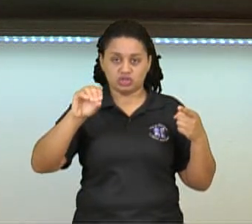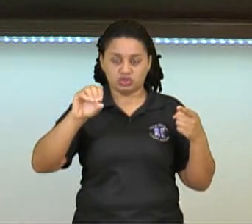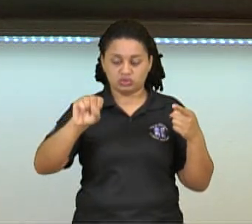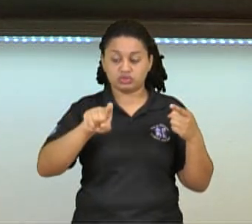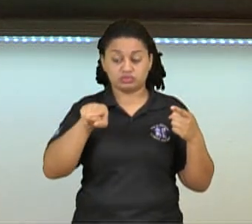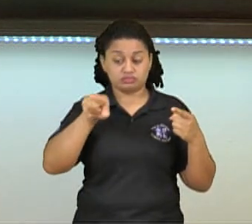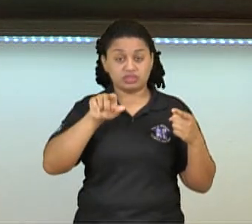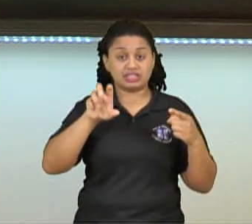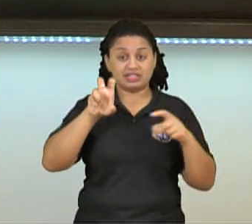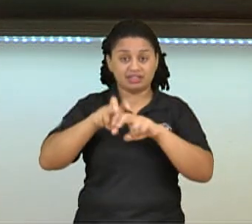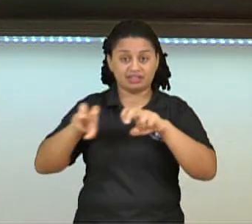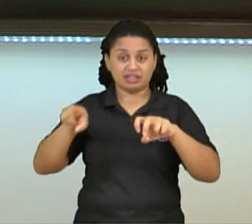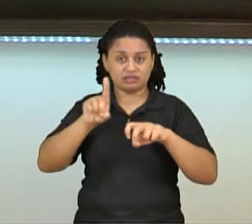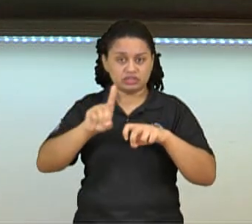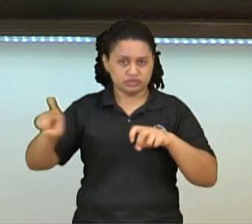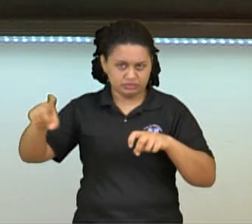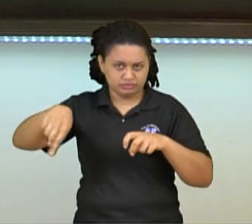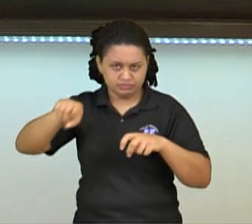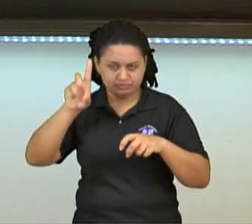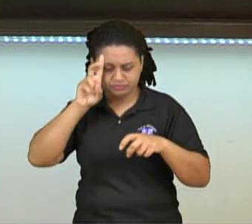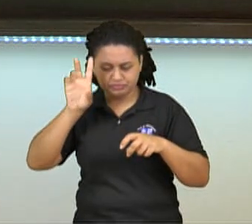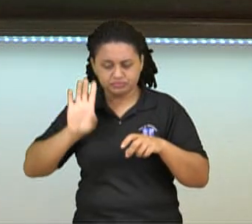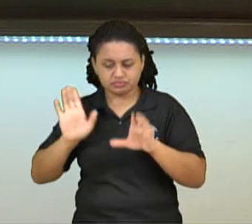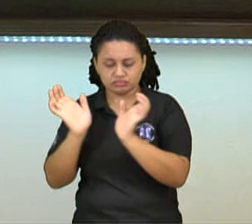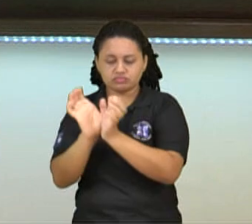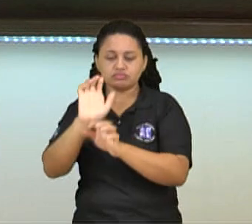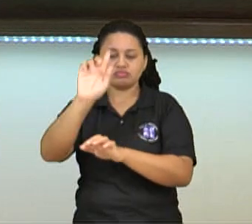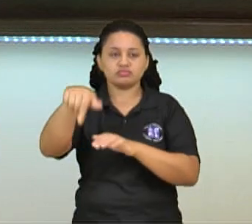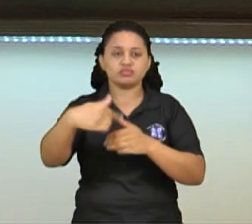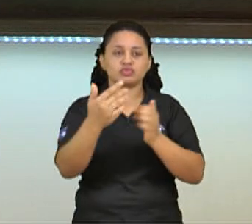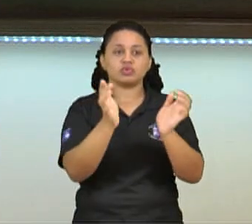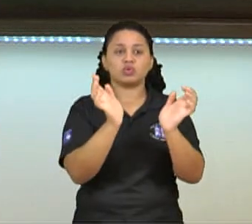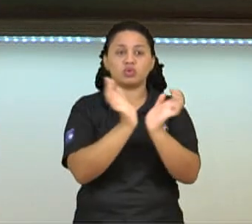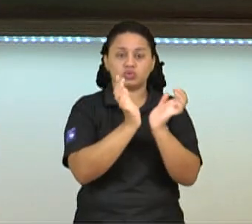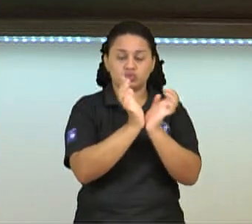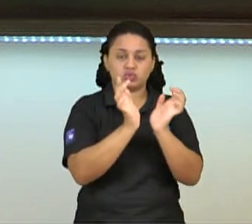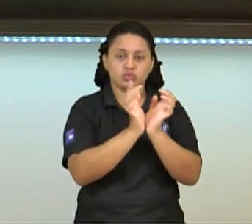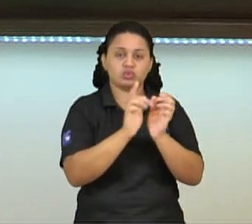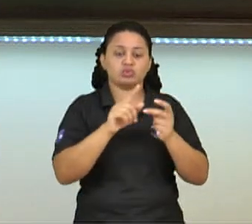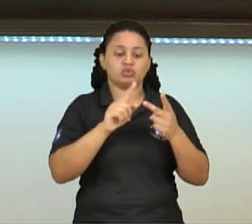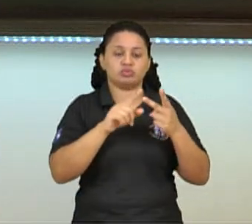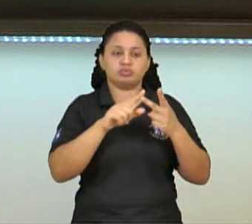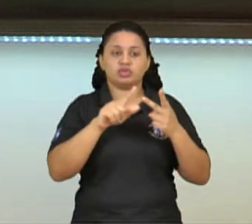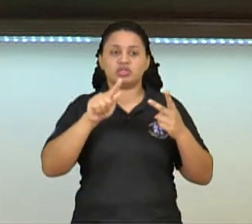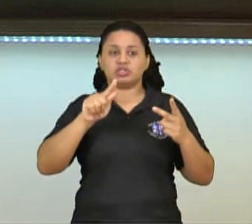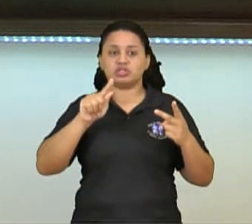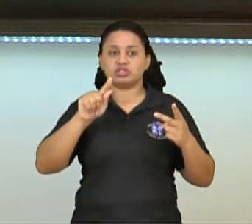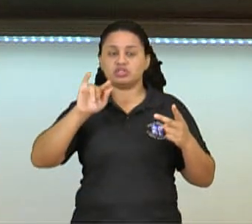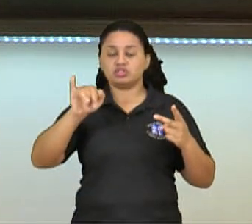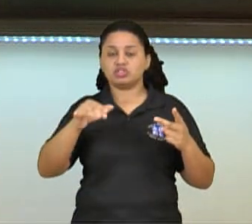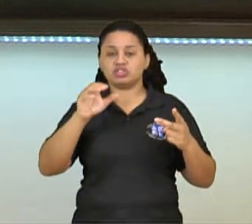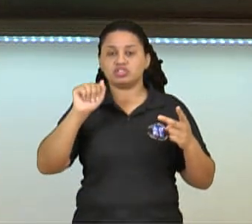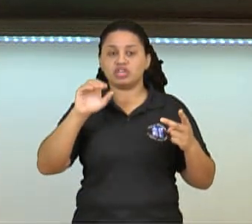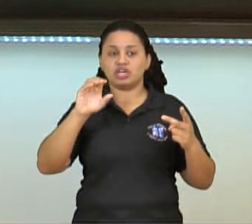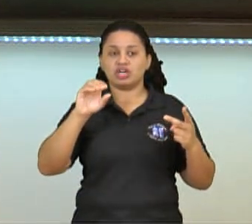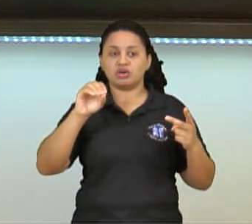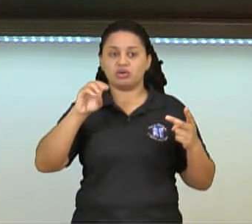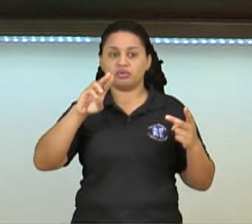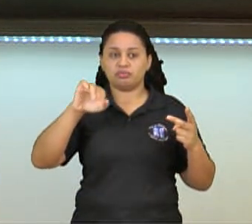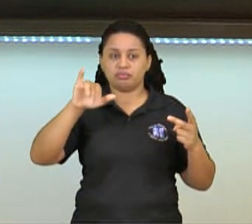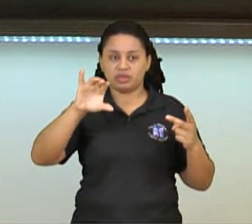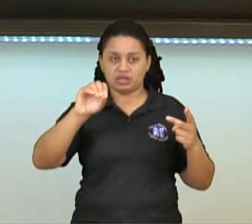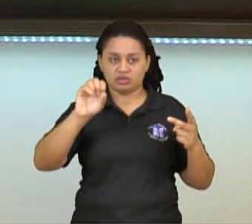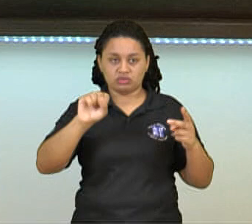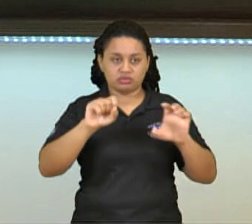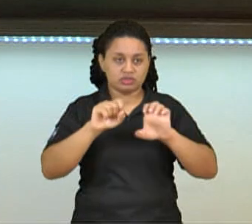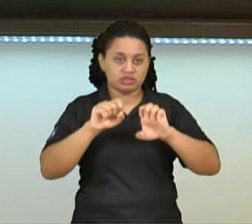lembram? Nós vamos ter os jacobinos, que sentavam-se à esquerda. Nós vamos ter também outros 2 grupos, que são